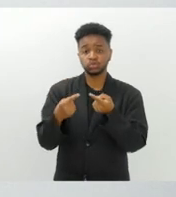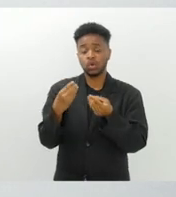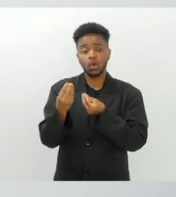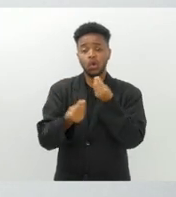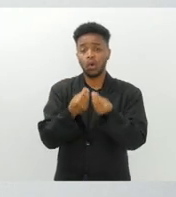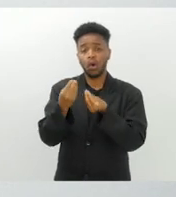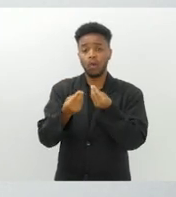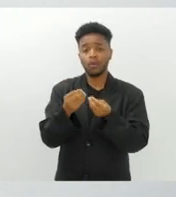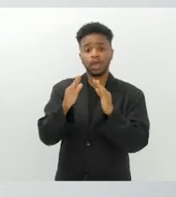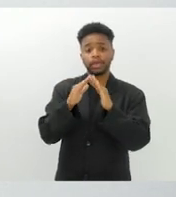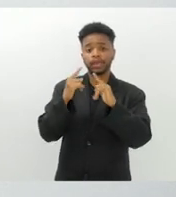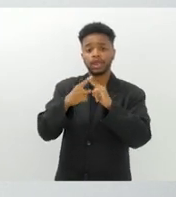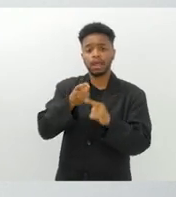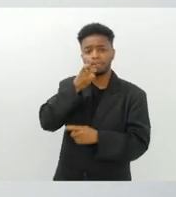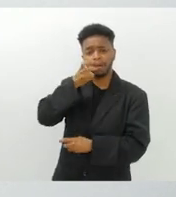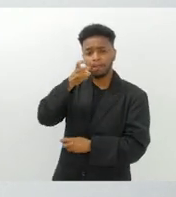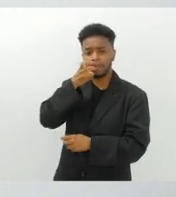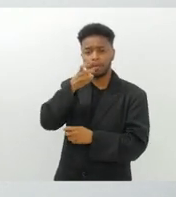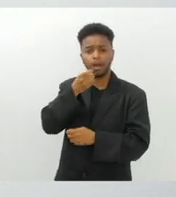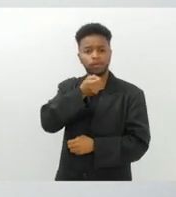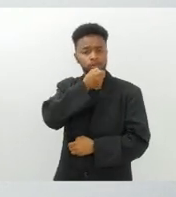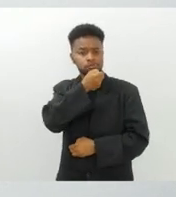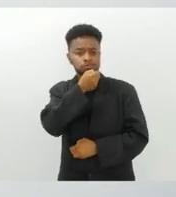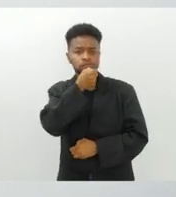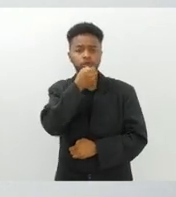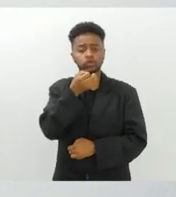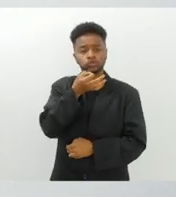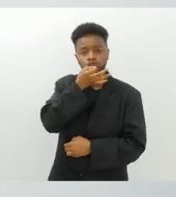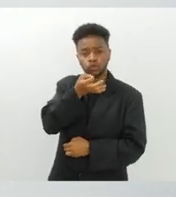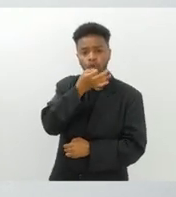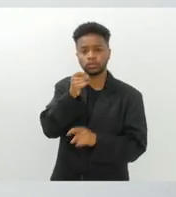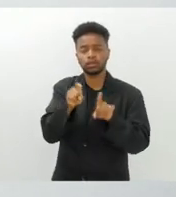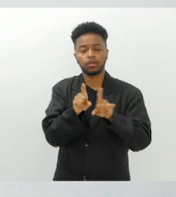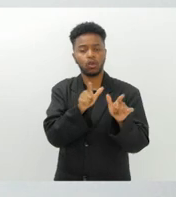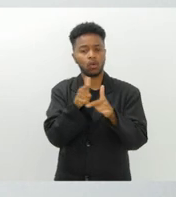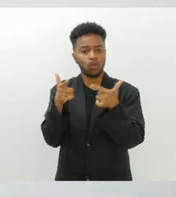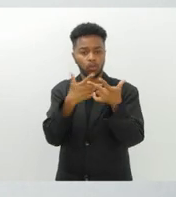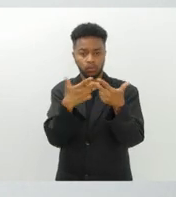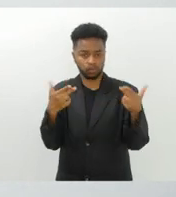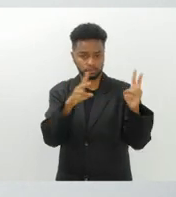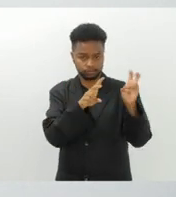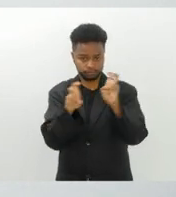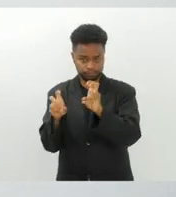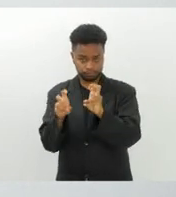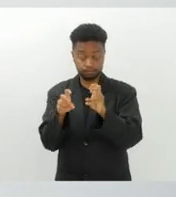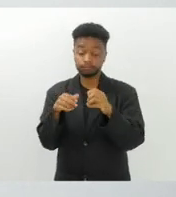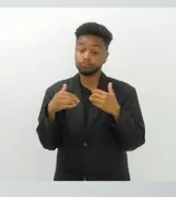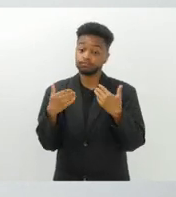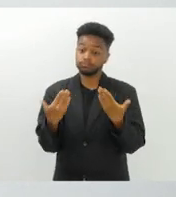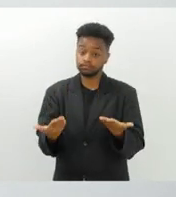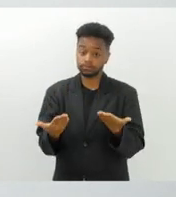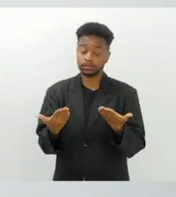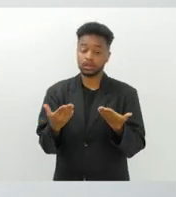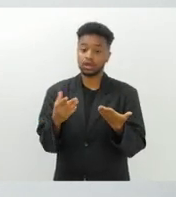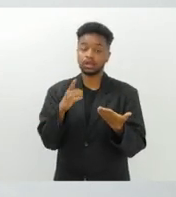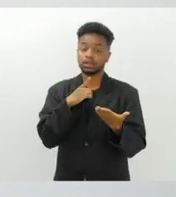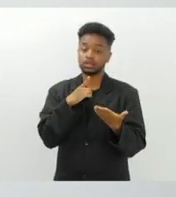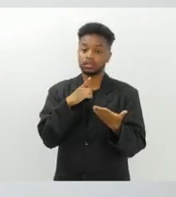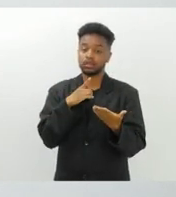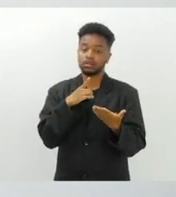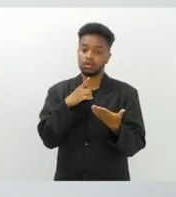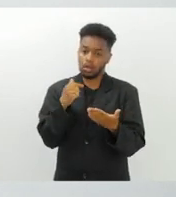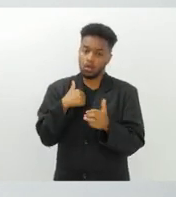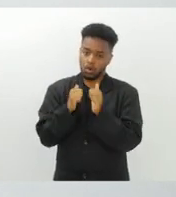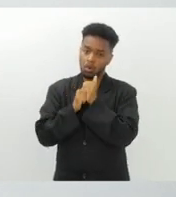dos alto-falantes, dos carros de som, entre outros. Então, assim, as medições, e aí eu